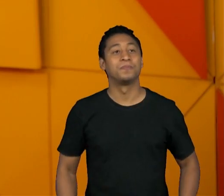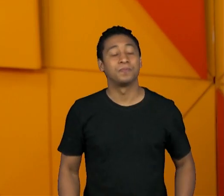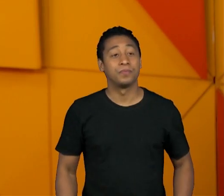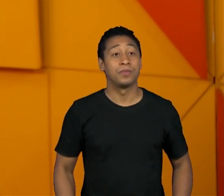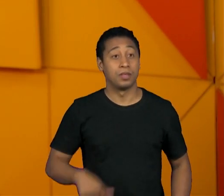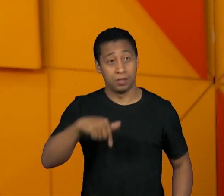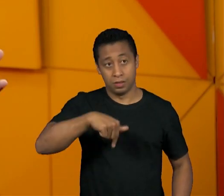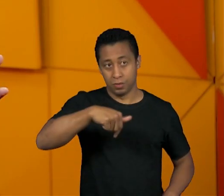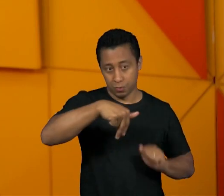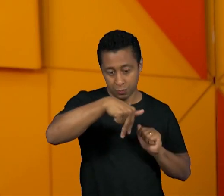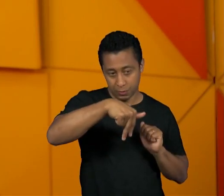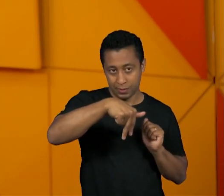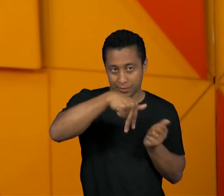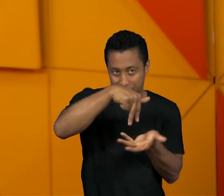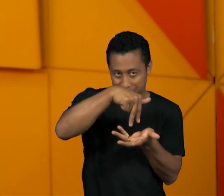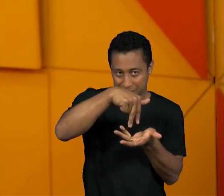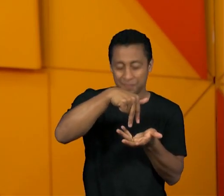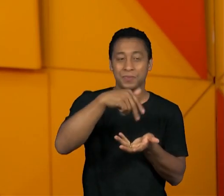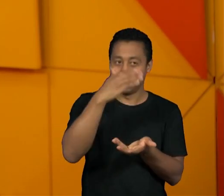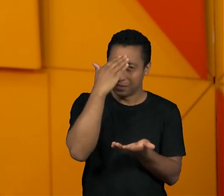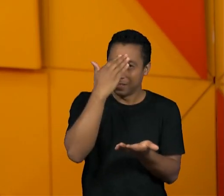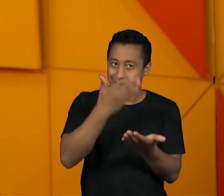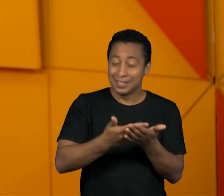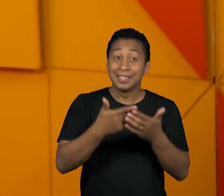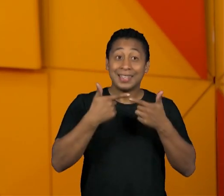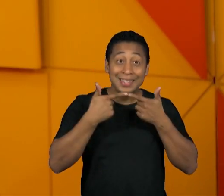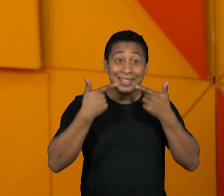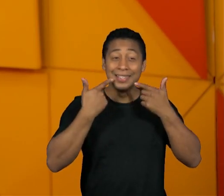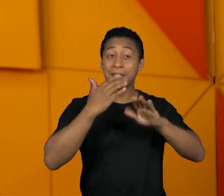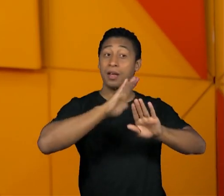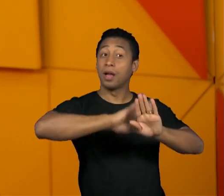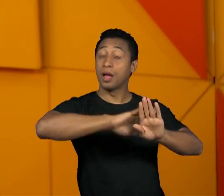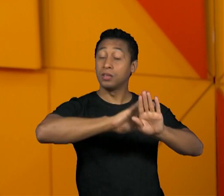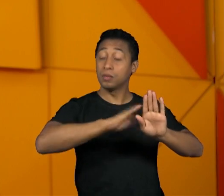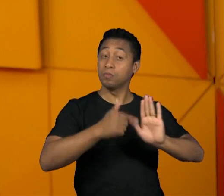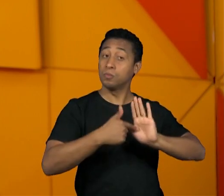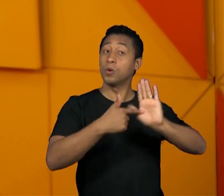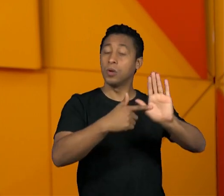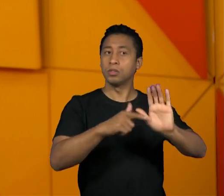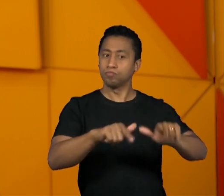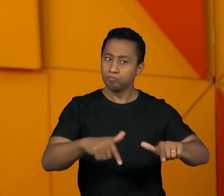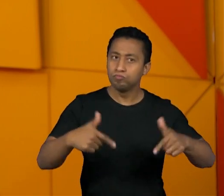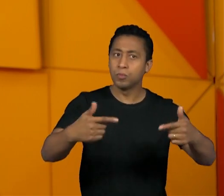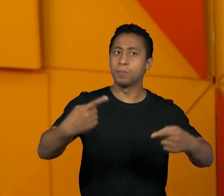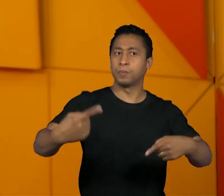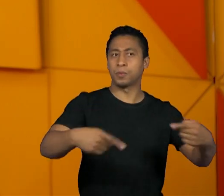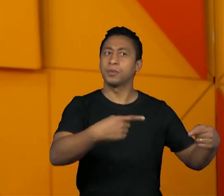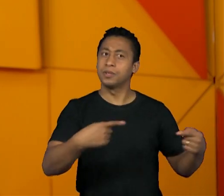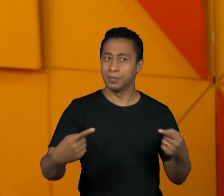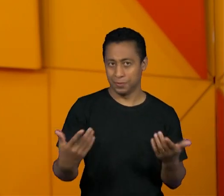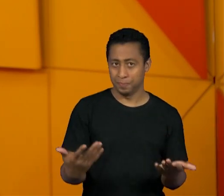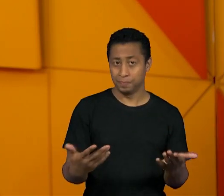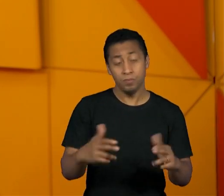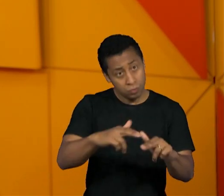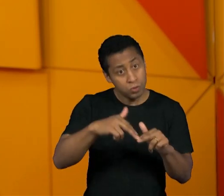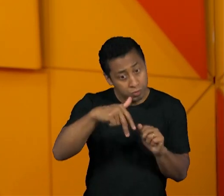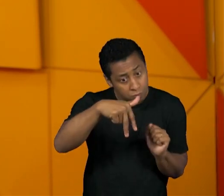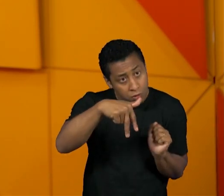Livre, nós também acreditamos que o riso é político, é um ato político. Por isso esse programa, porque a gente sabe da